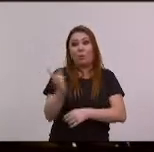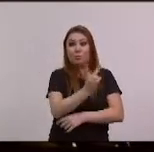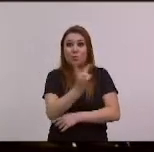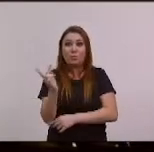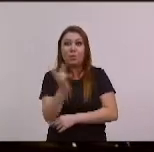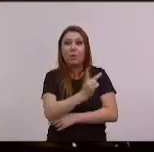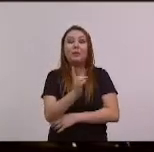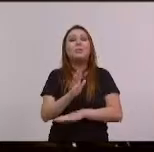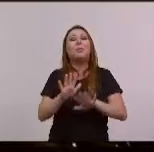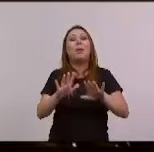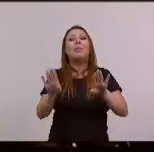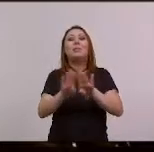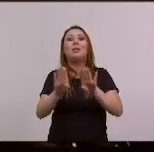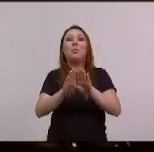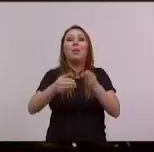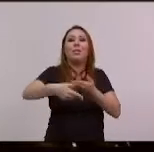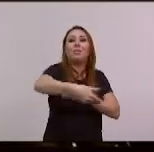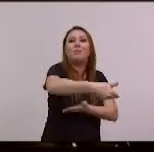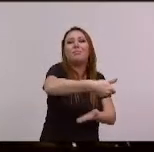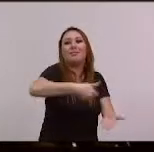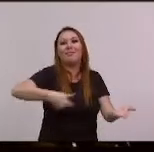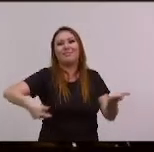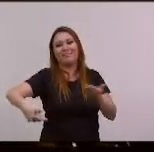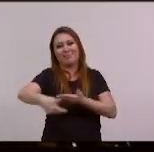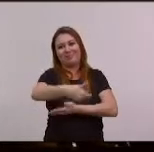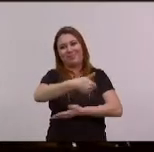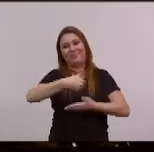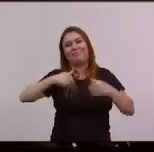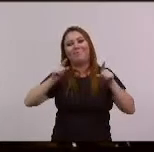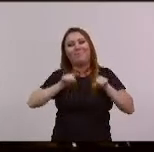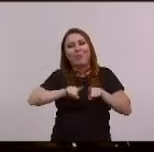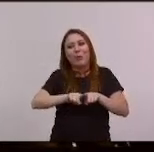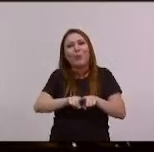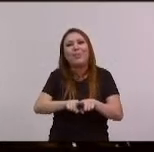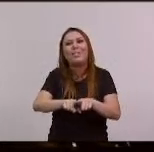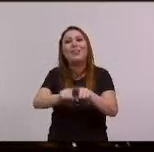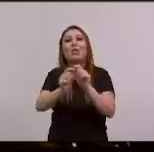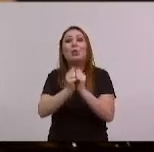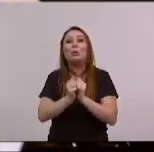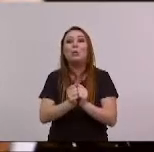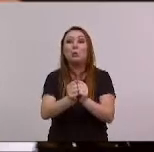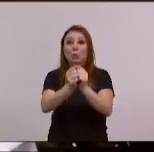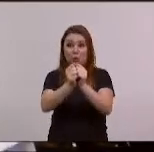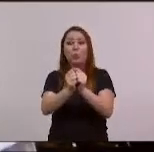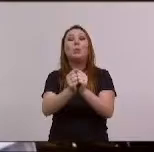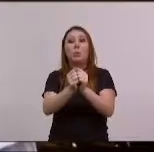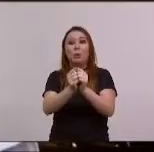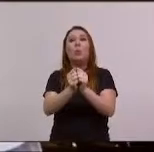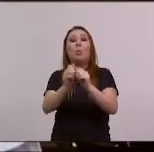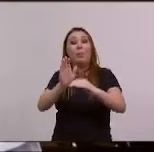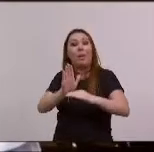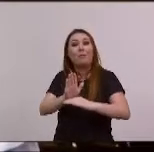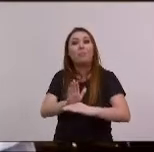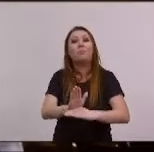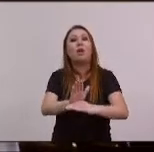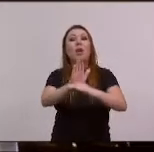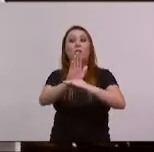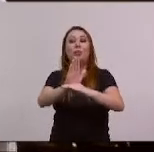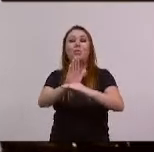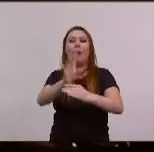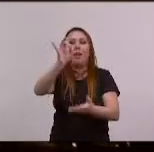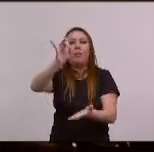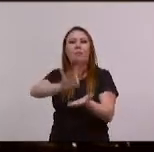mas reciprocidade, mãos dadas para servir a verdade